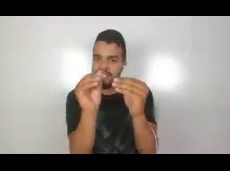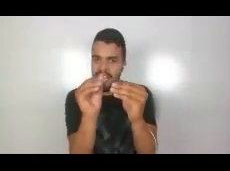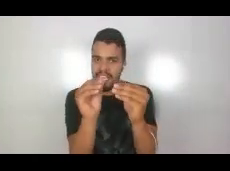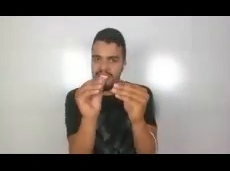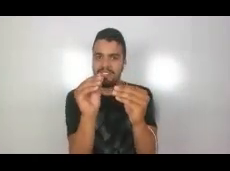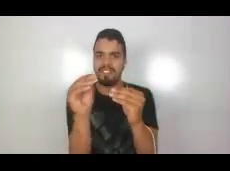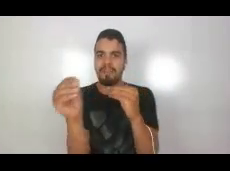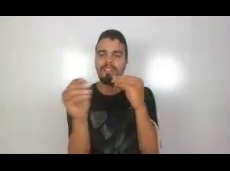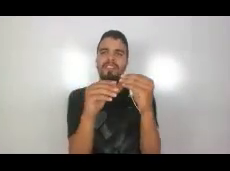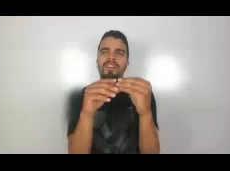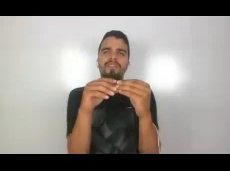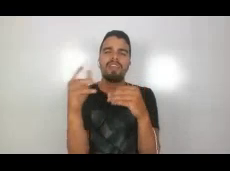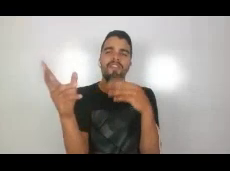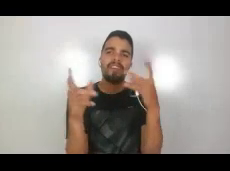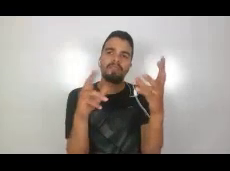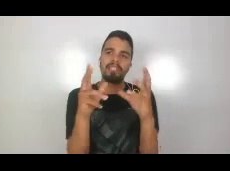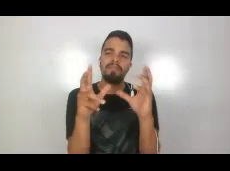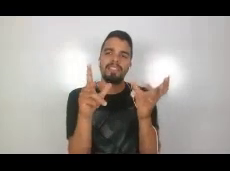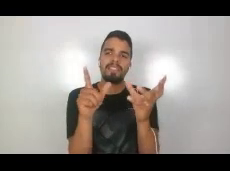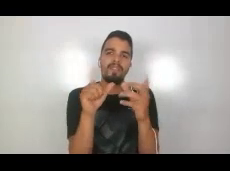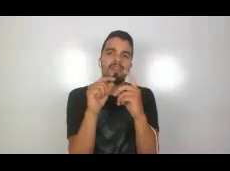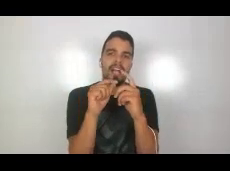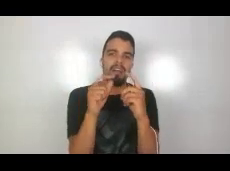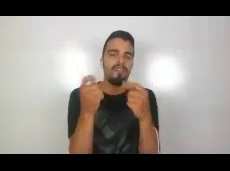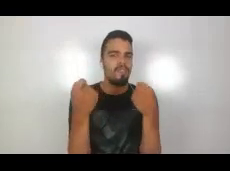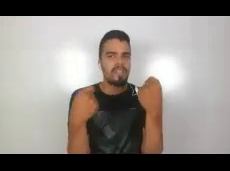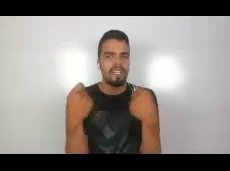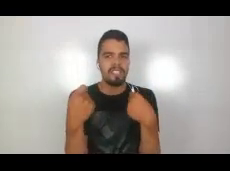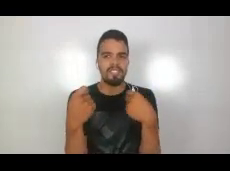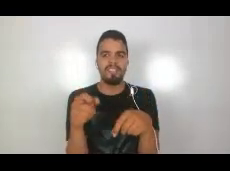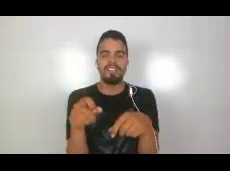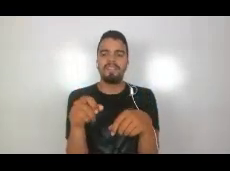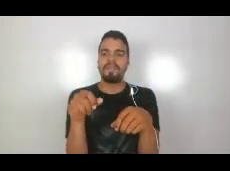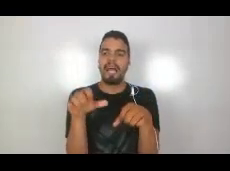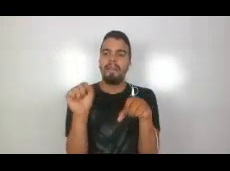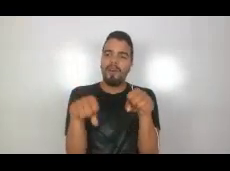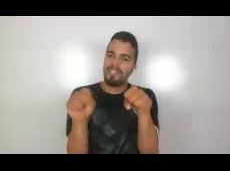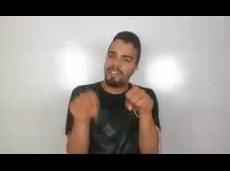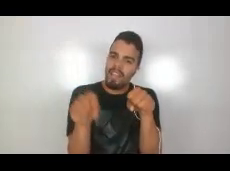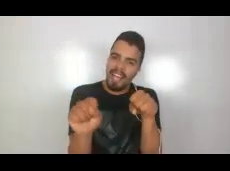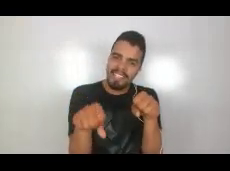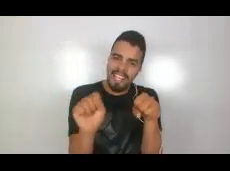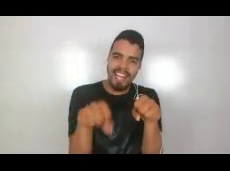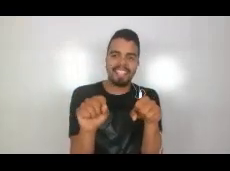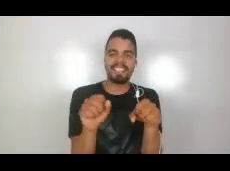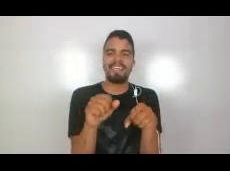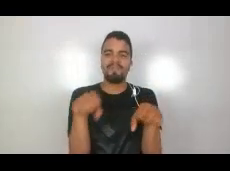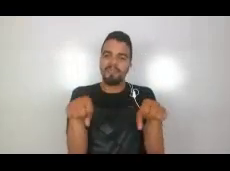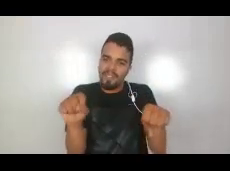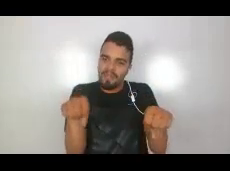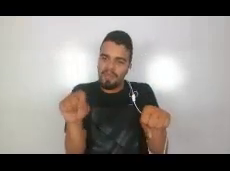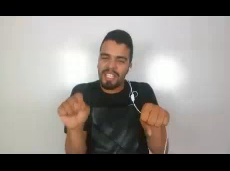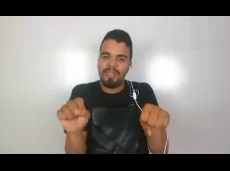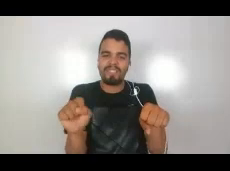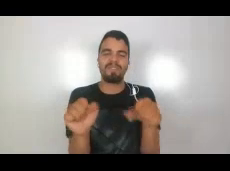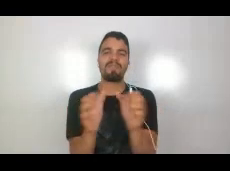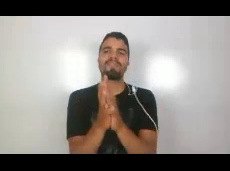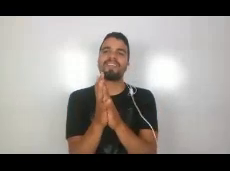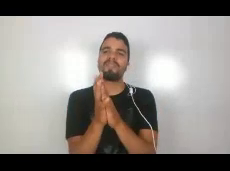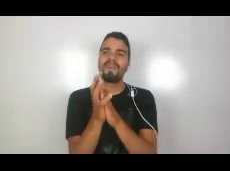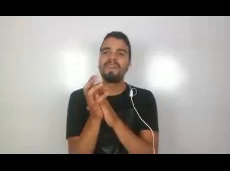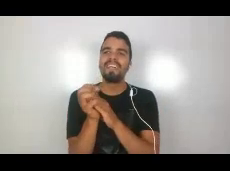a iconicidade, que é justamente o que faz mais menção ao carro, é o volante. A moto é a aceleração, com o